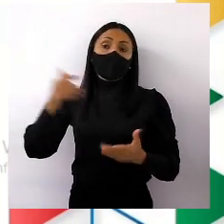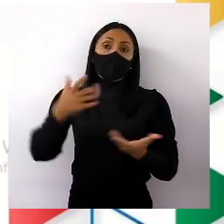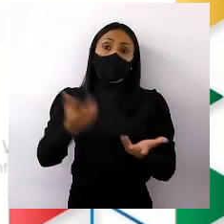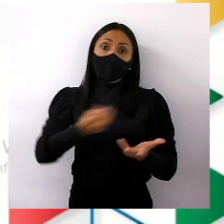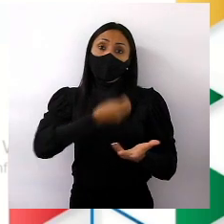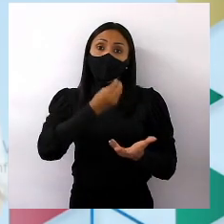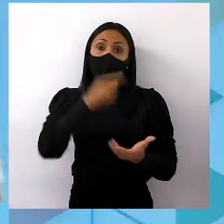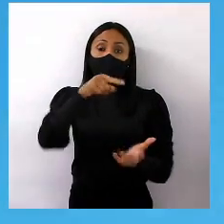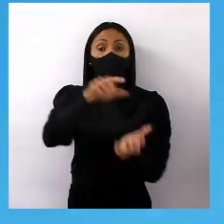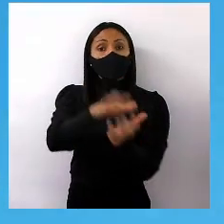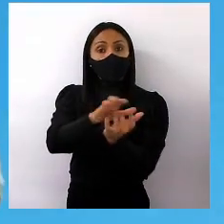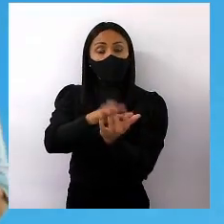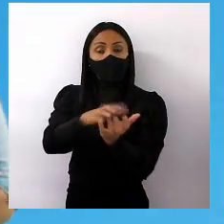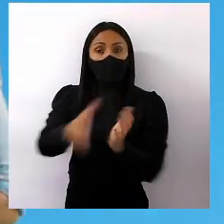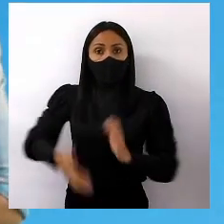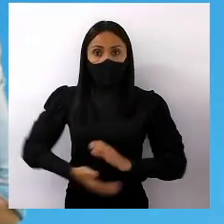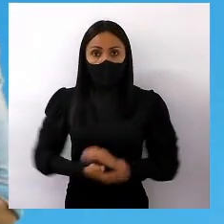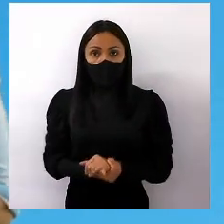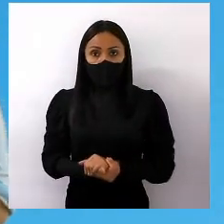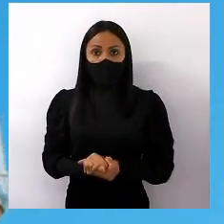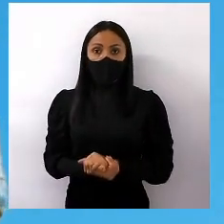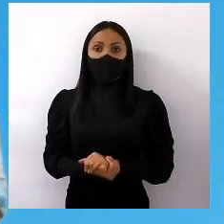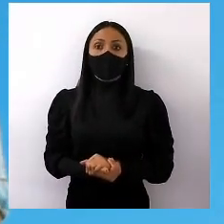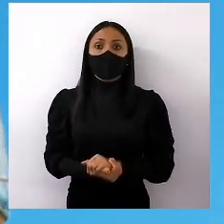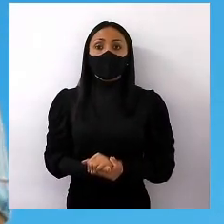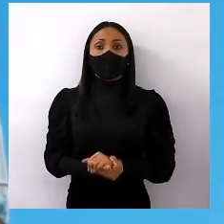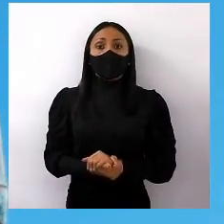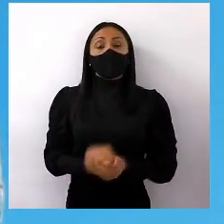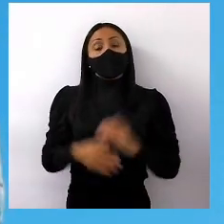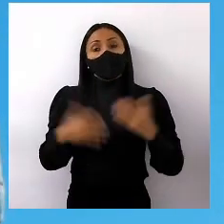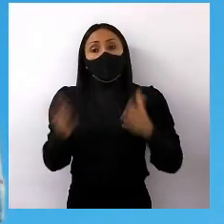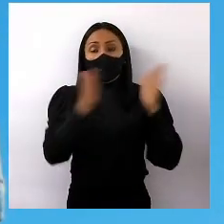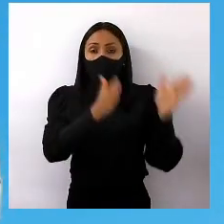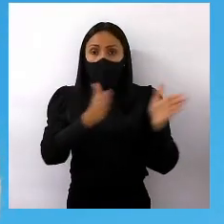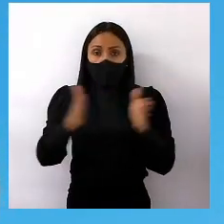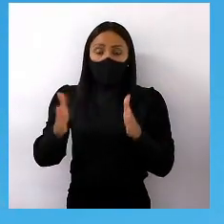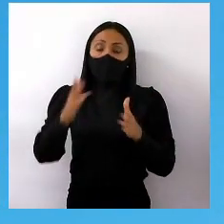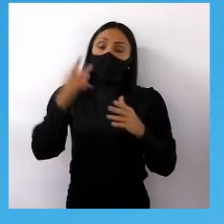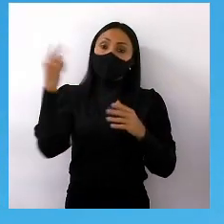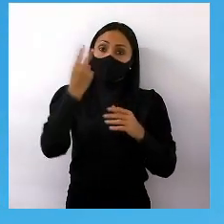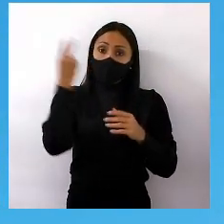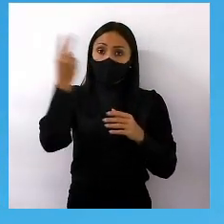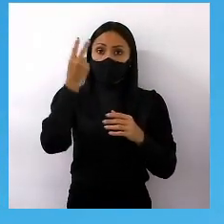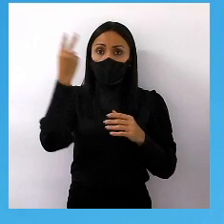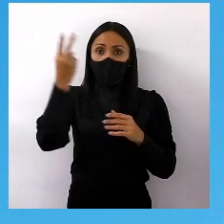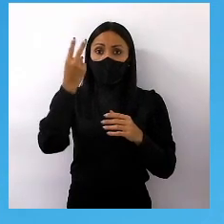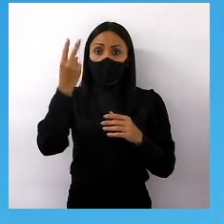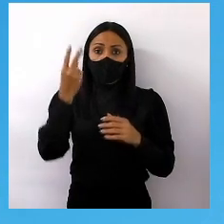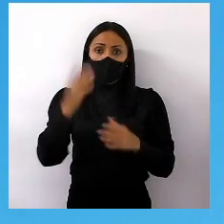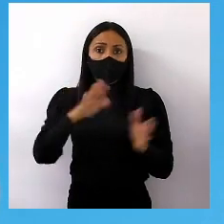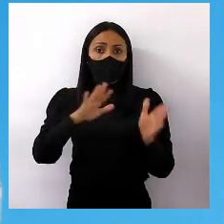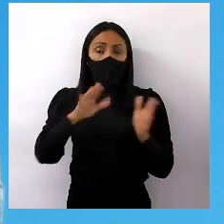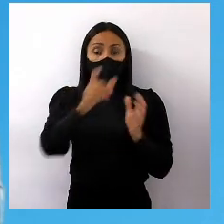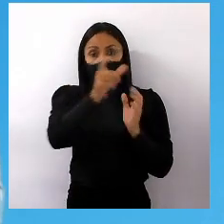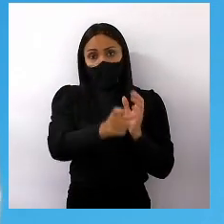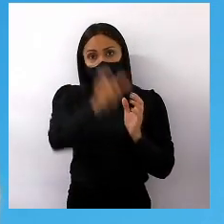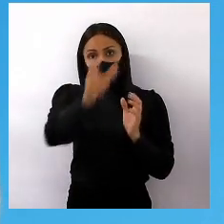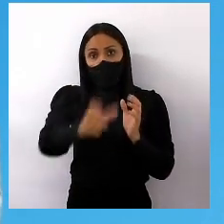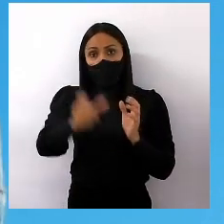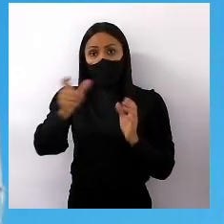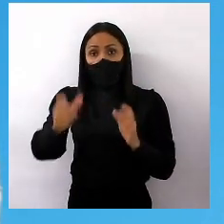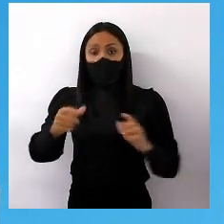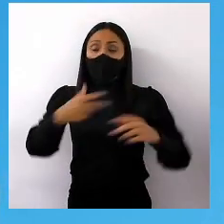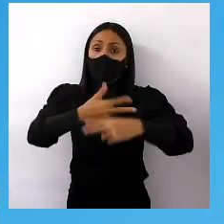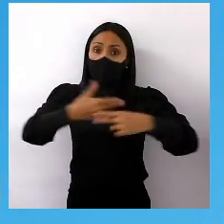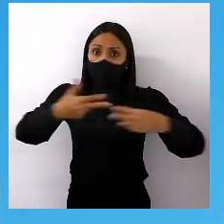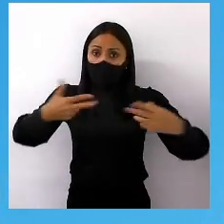de Pernambuco. Lembrar que nesta série, professor, a gente procura valorizar não só as personalidades, mas também bens materiais